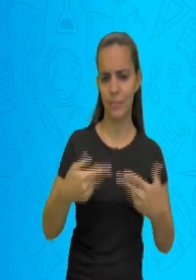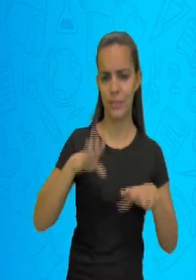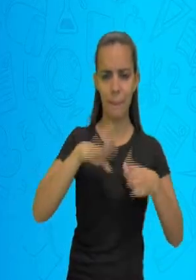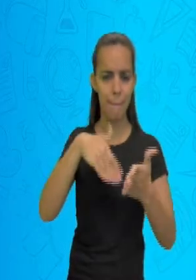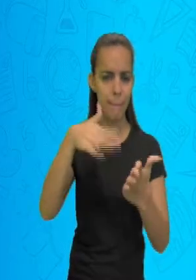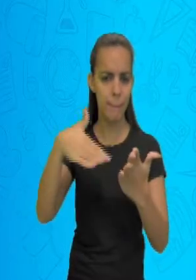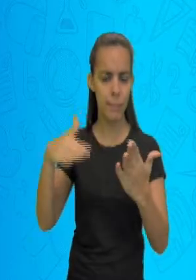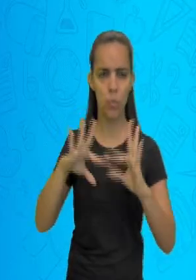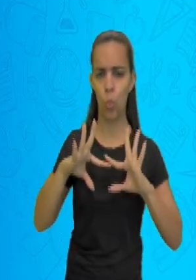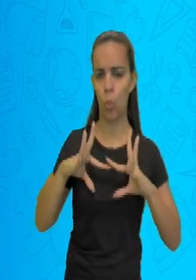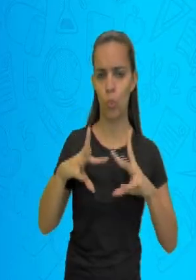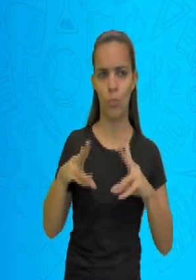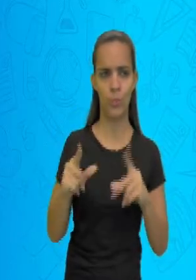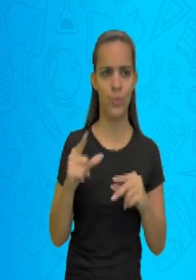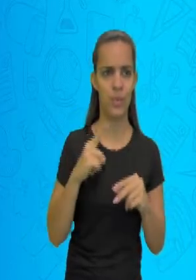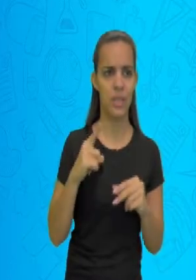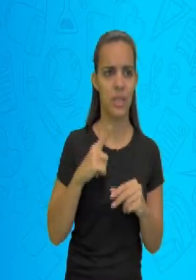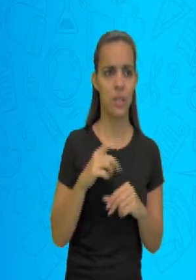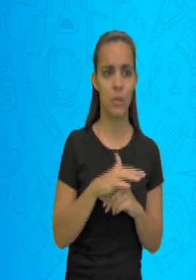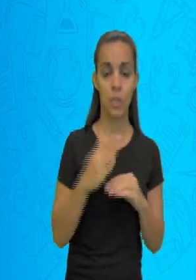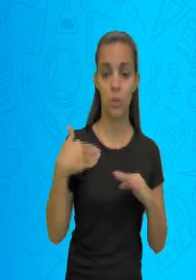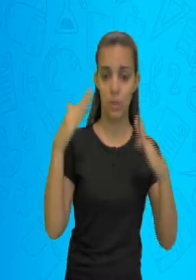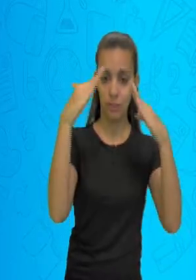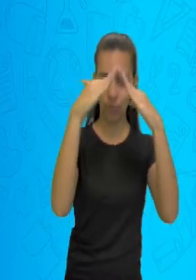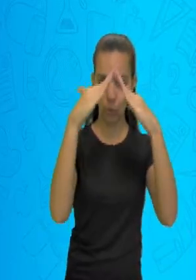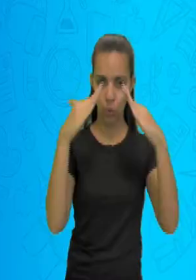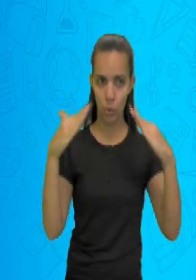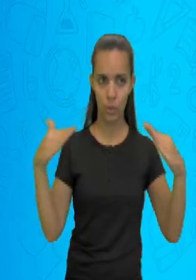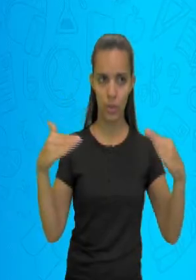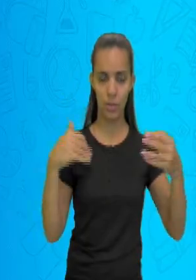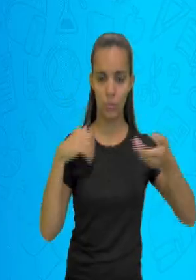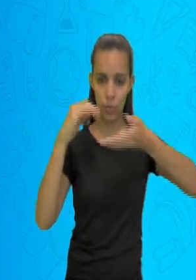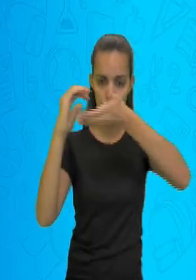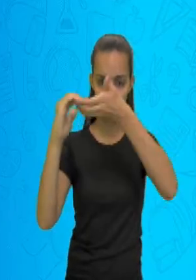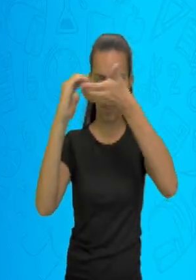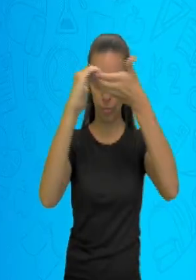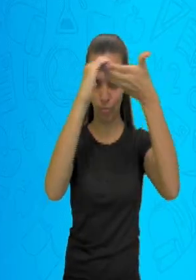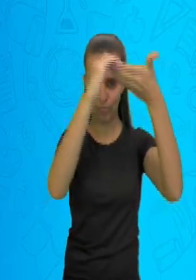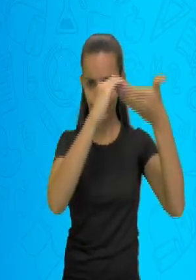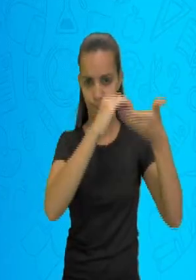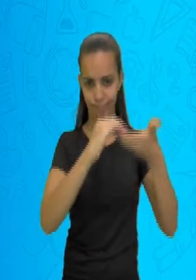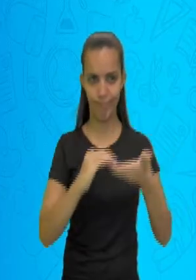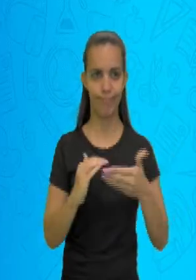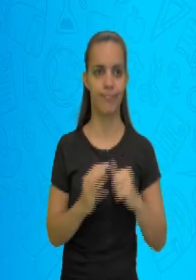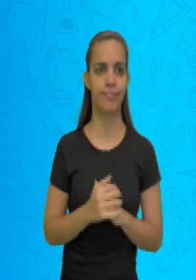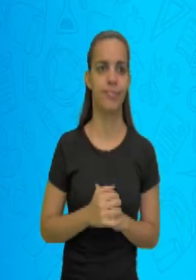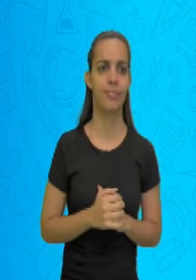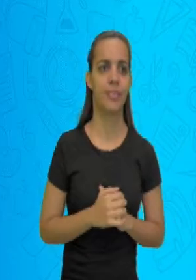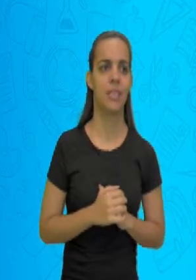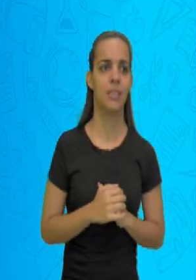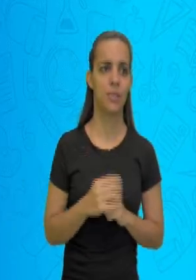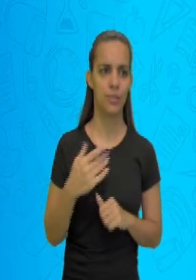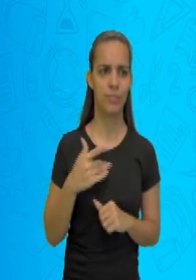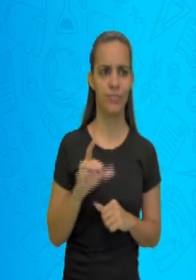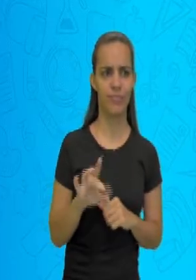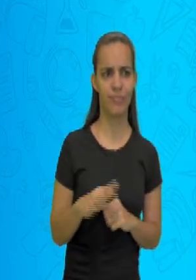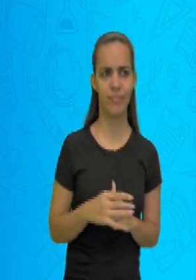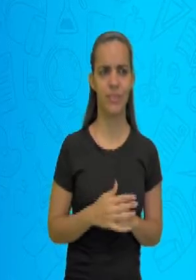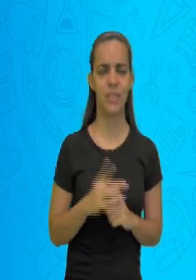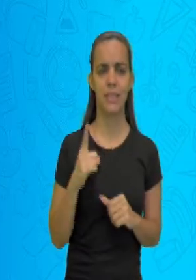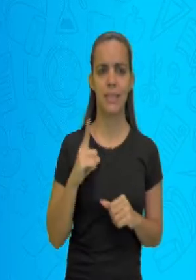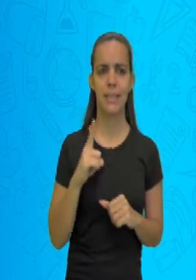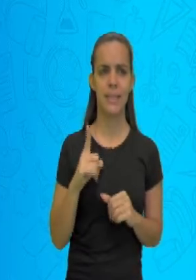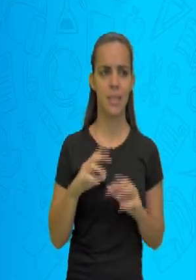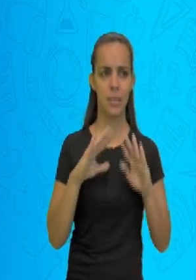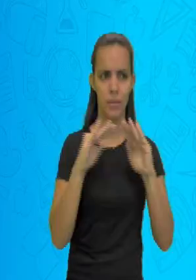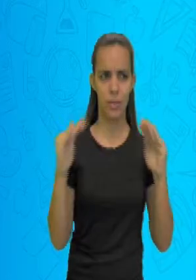pintura. E também tem uma cobertura, que é o telhado. Geralmente, esse telhado a gente usa telhas,